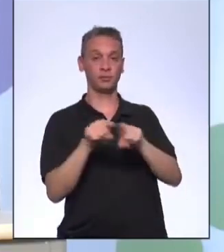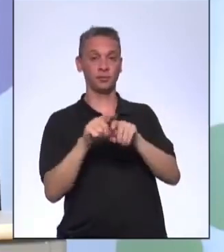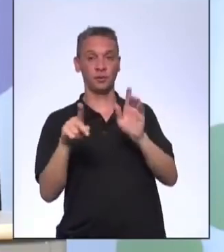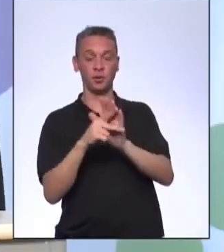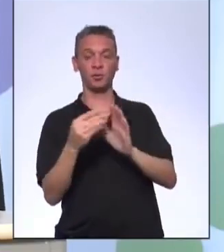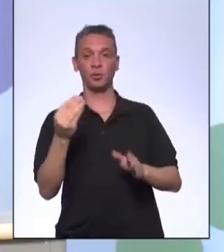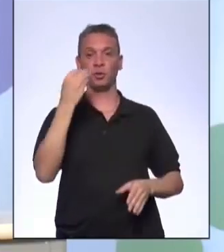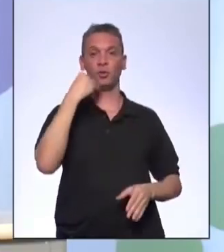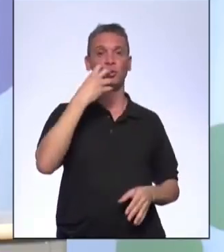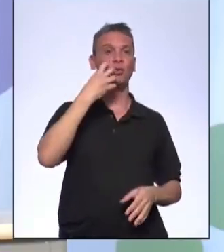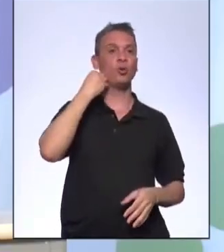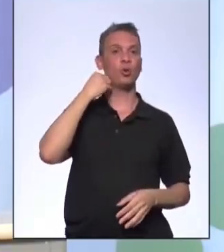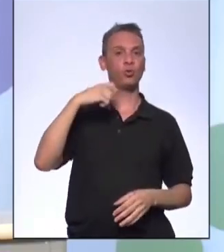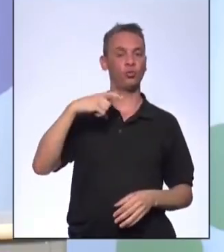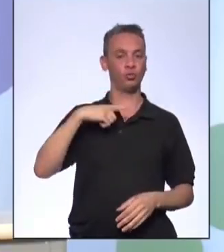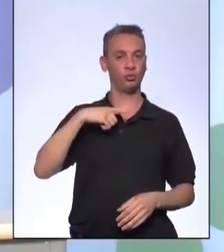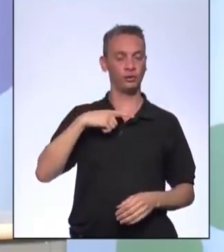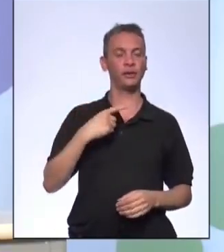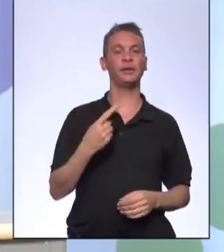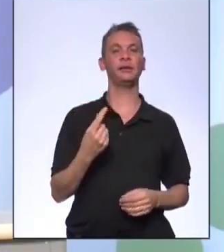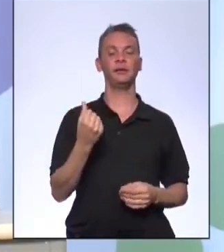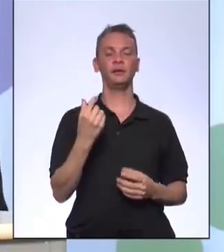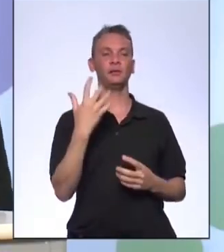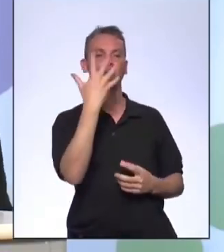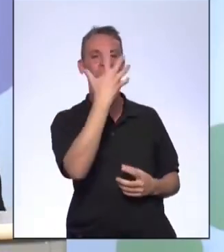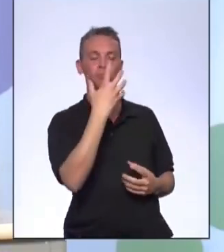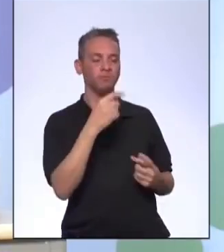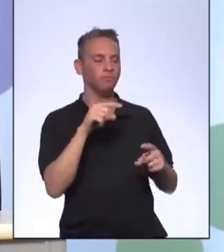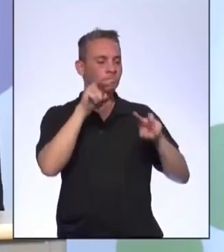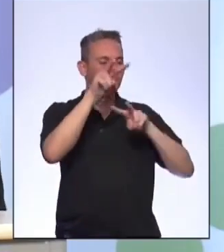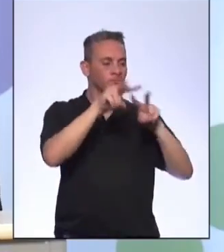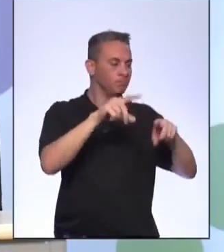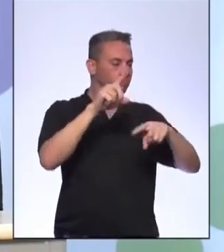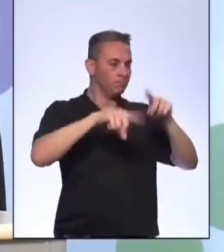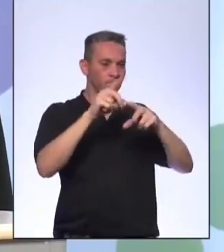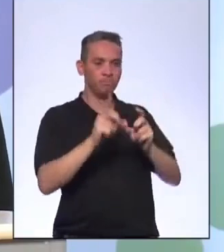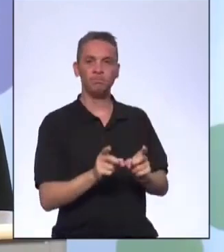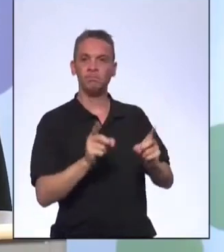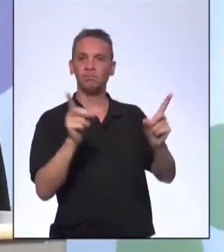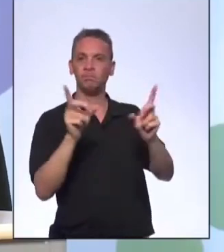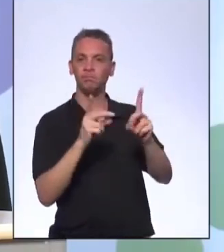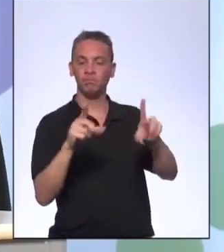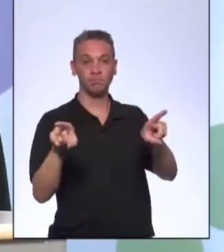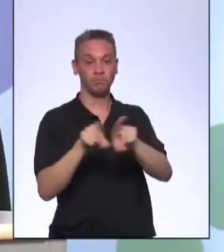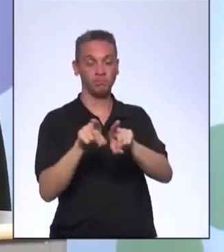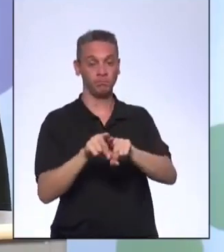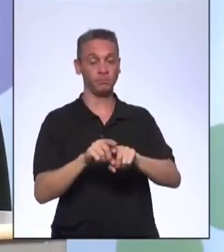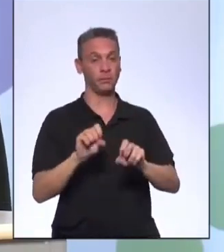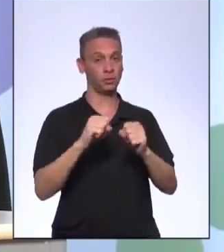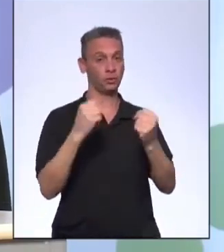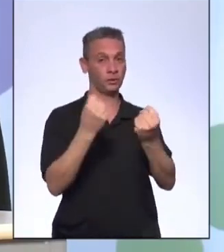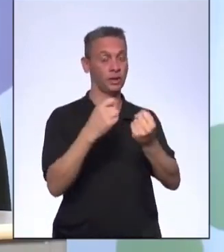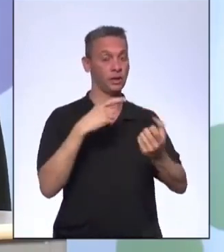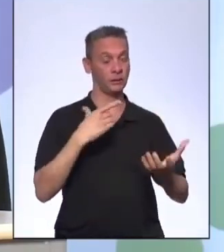lucrar com a apresentação e a sedução sobre os produtos dentro da nossa sociedade.